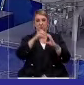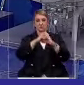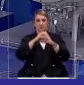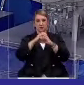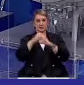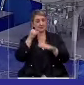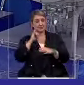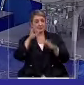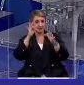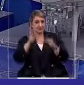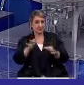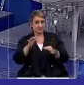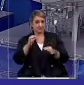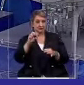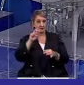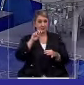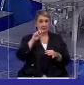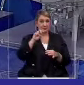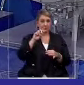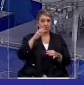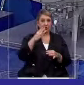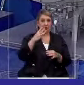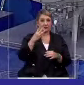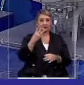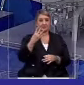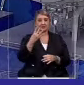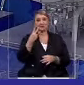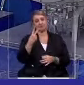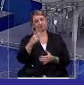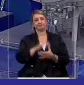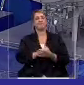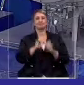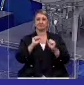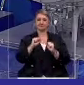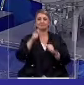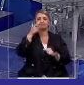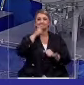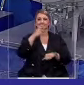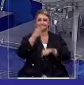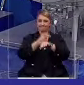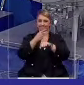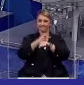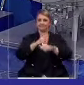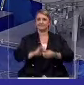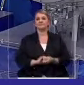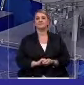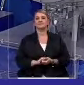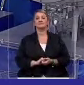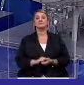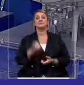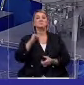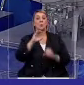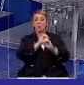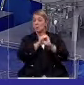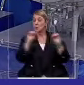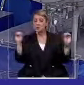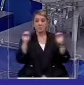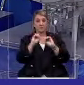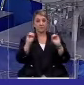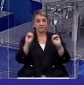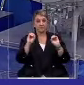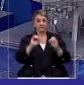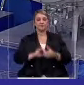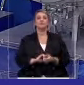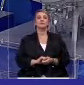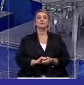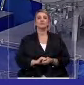números. Se acertar 5, 4, 3 ou 2 números, leva prêmio na Quina. Se ninguém acertar as